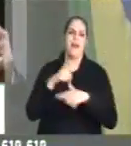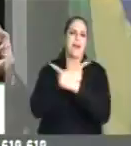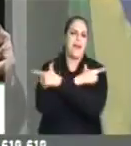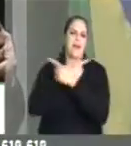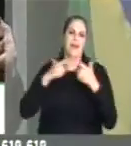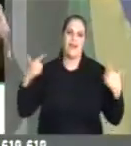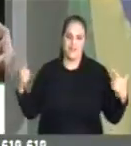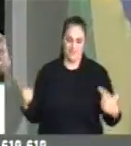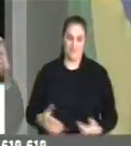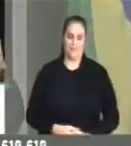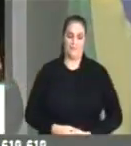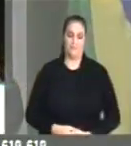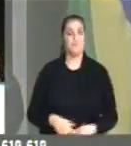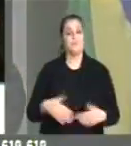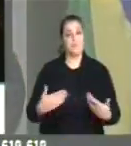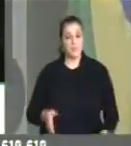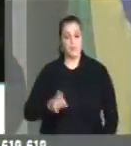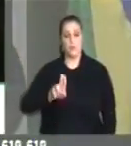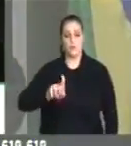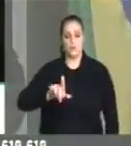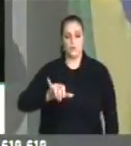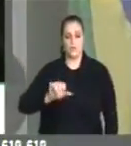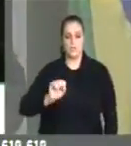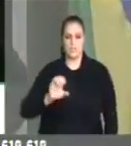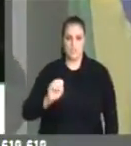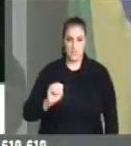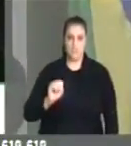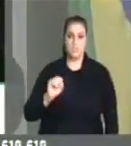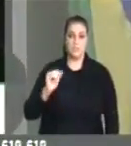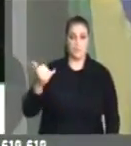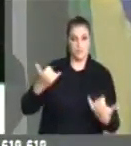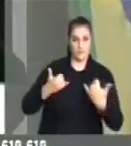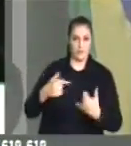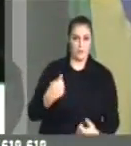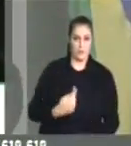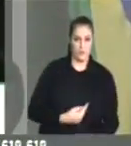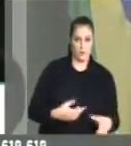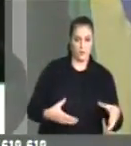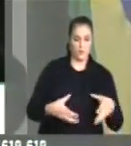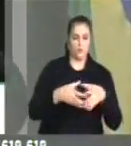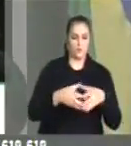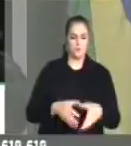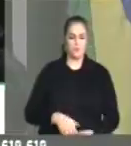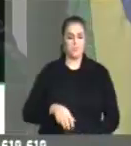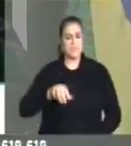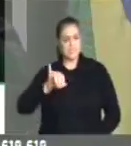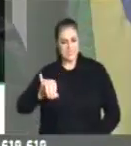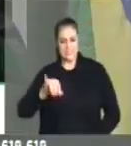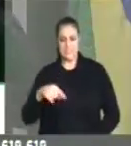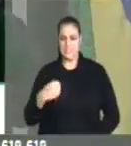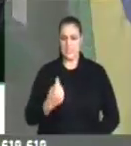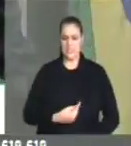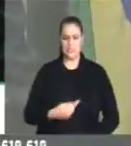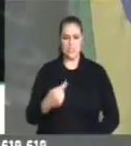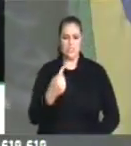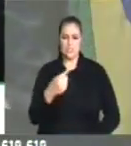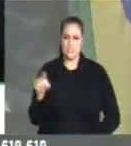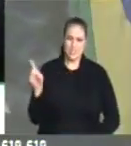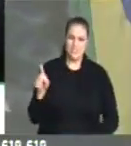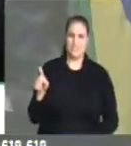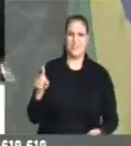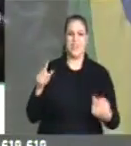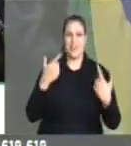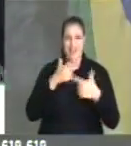nos chama e diz: se a gente não tiver esportiva, isso vai virar contra a